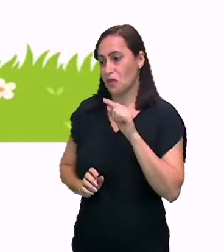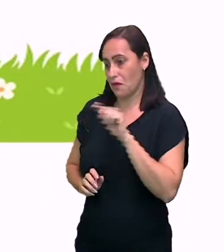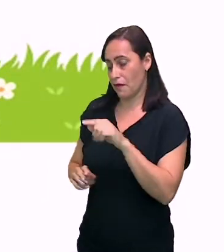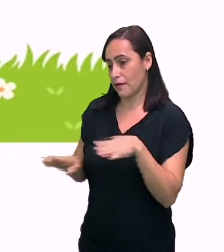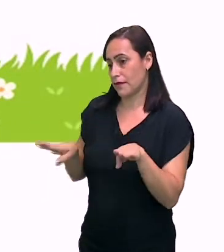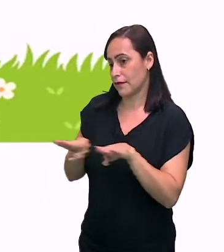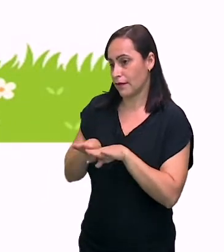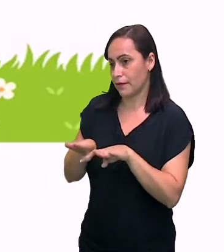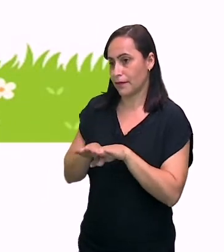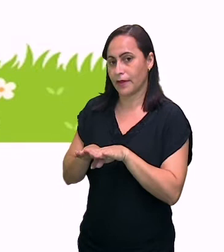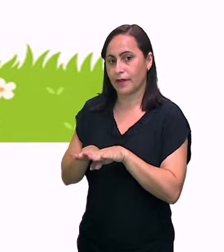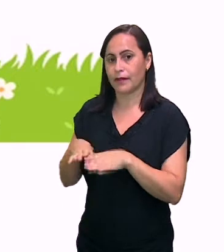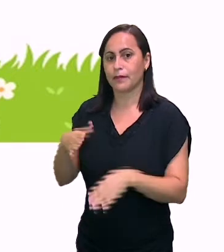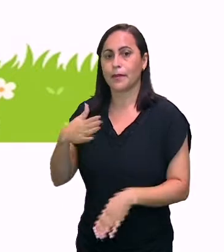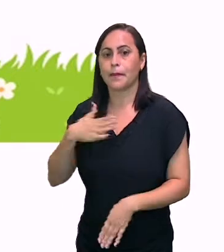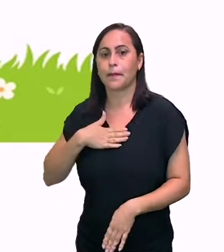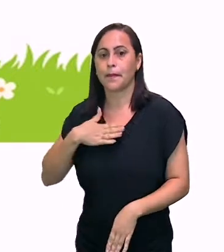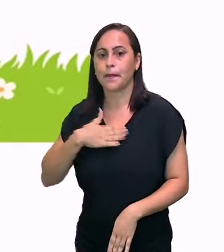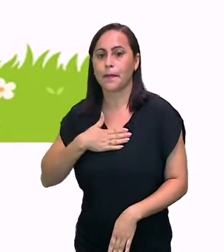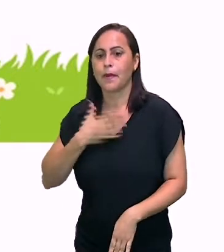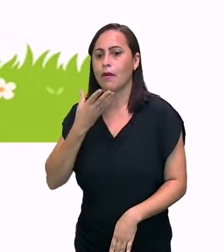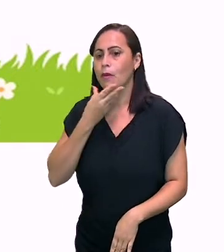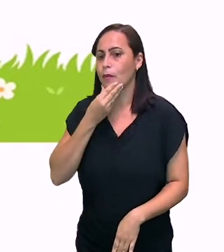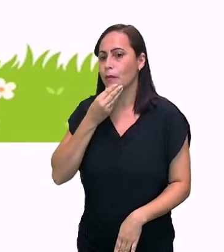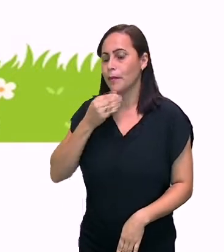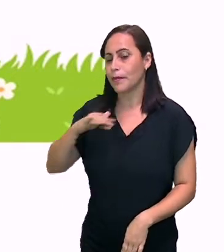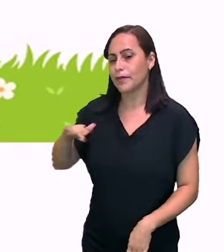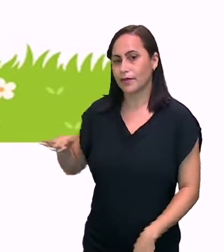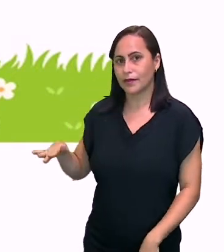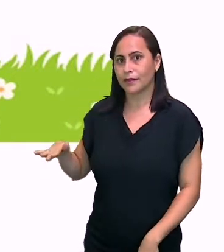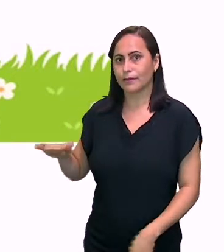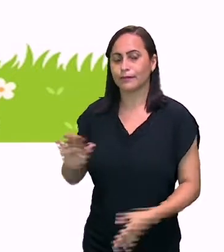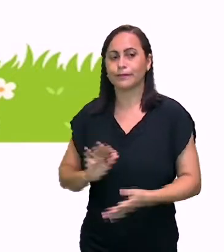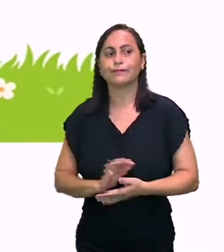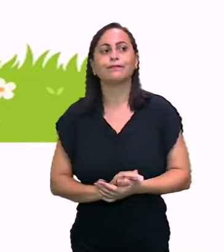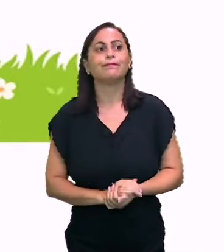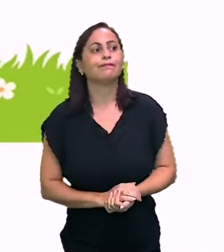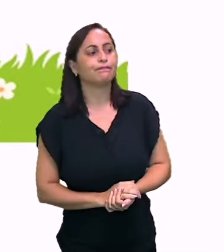também? É um menino.